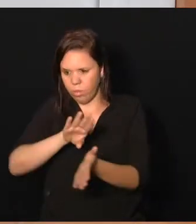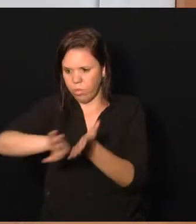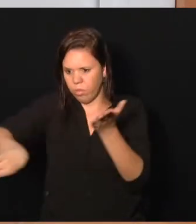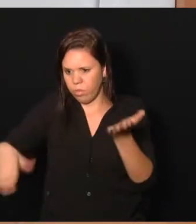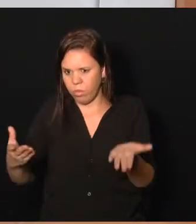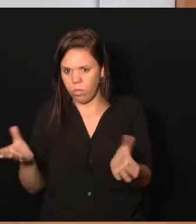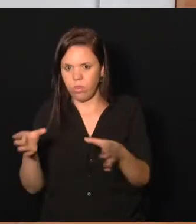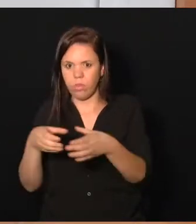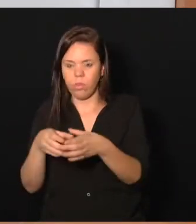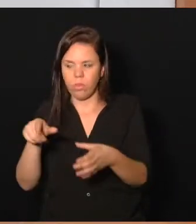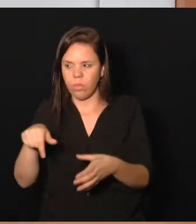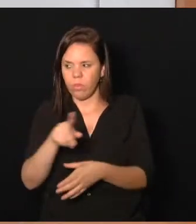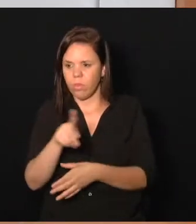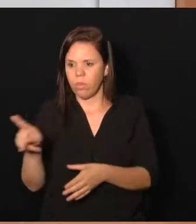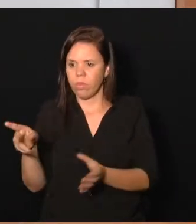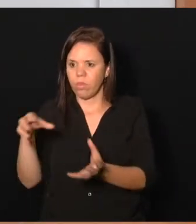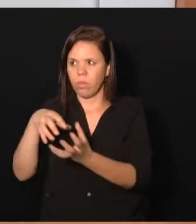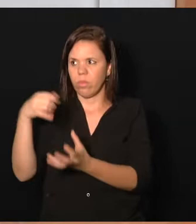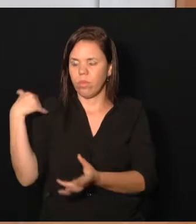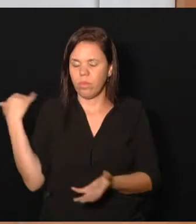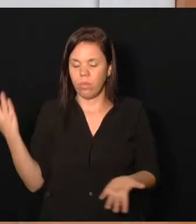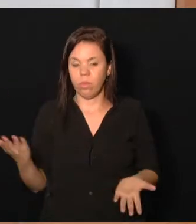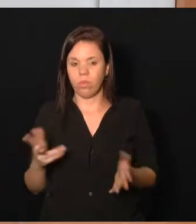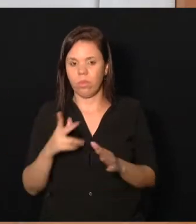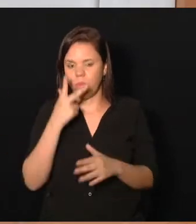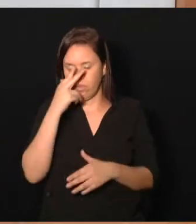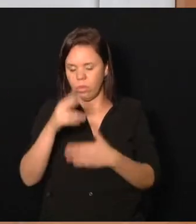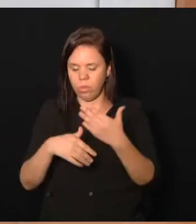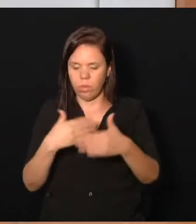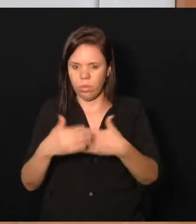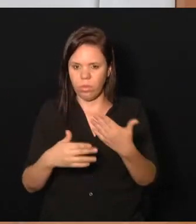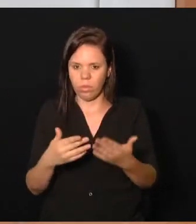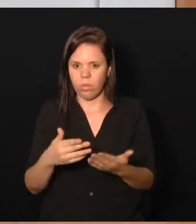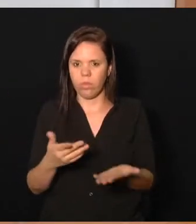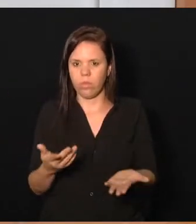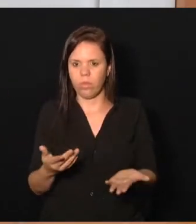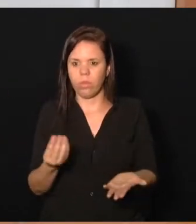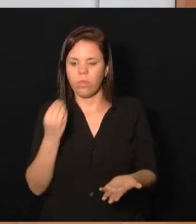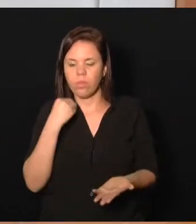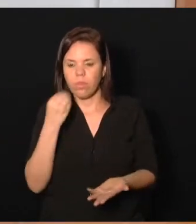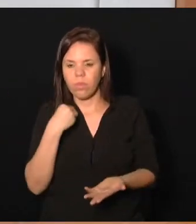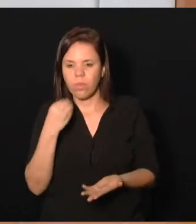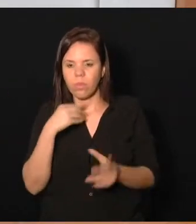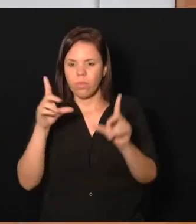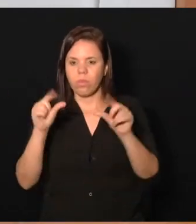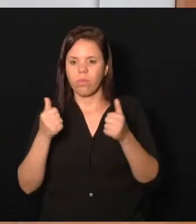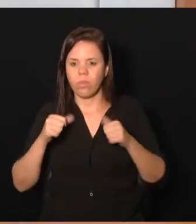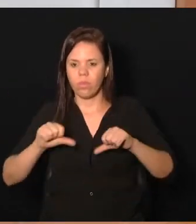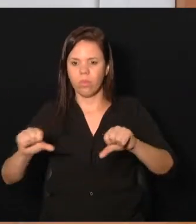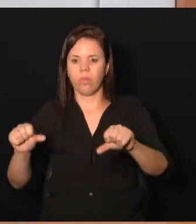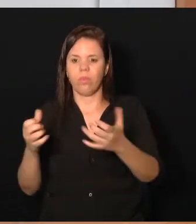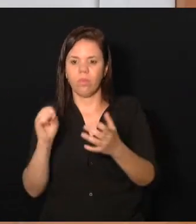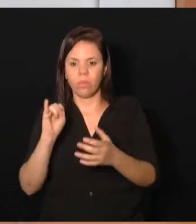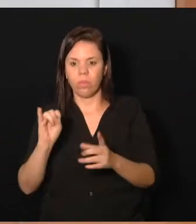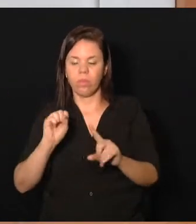destituída. Então, o enfraquecimento da discussão do idoso vai piorar se a sociedade não se